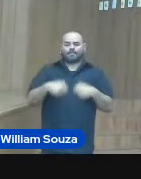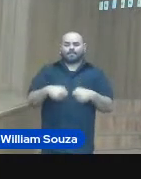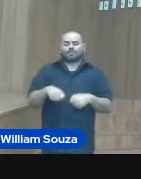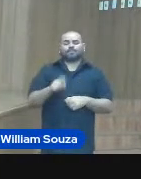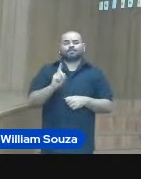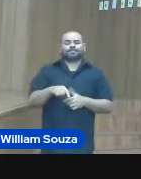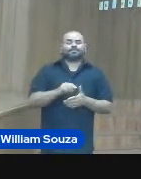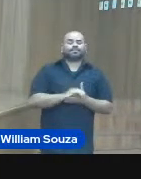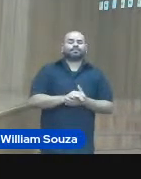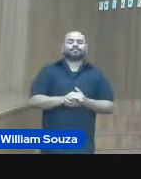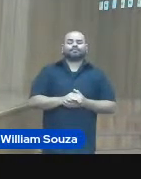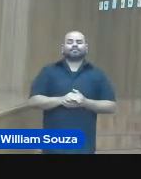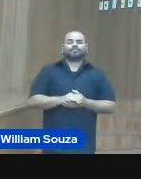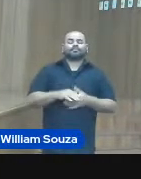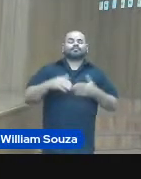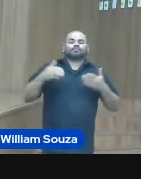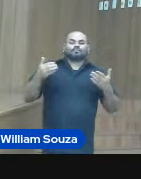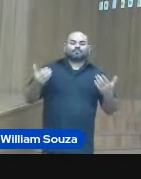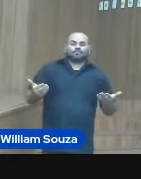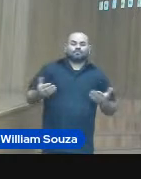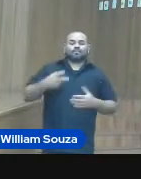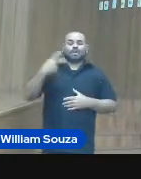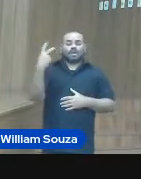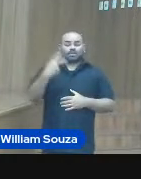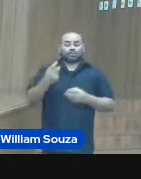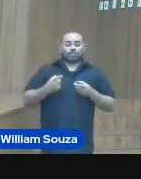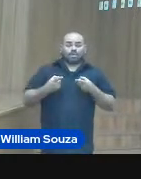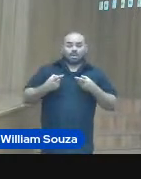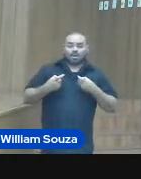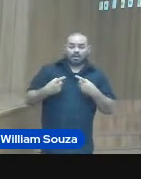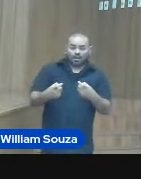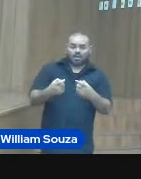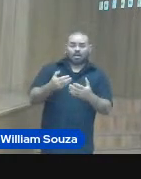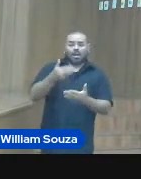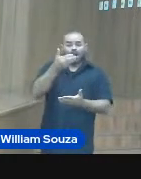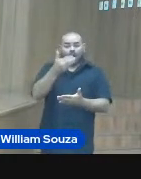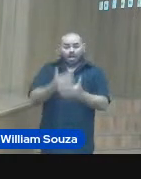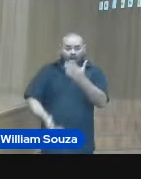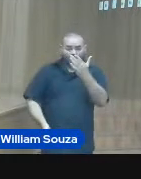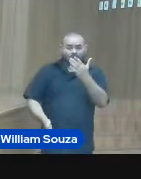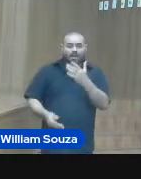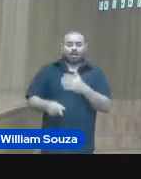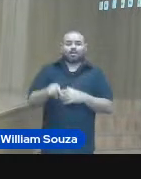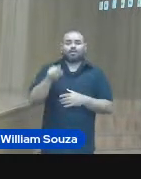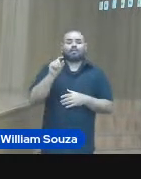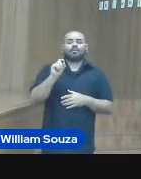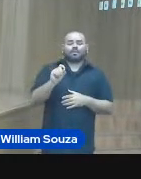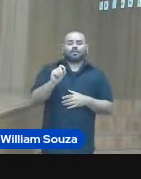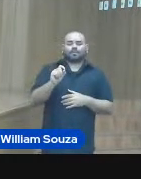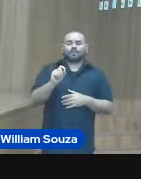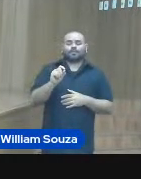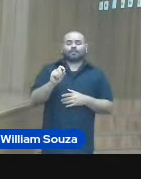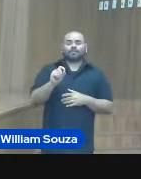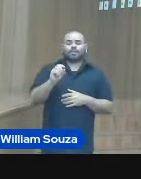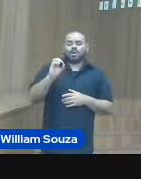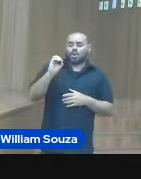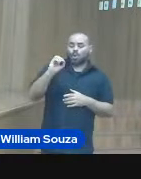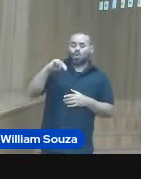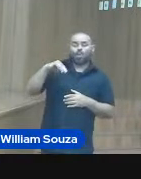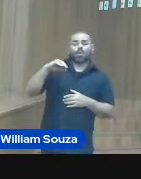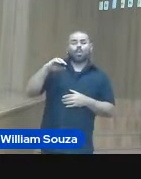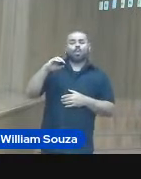Né? E aí, quando a Segunda Guerra Mundial acaba, criam a ONU, a Organização das Nações Unidas, como se